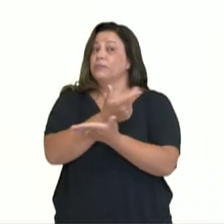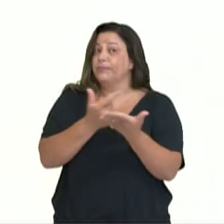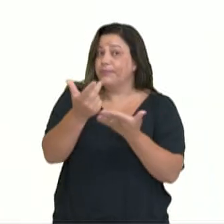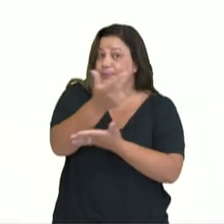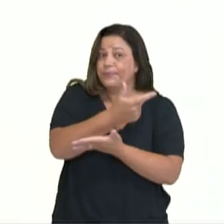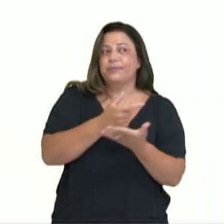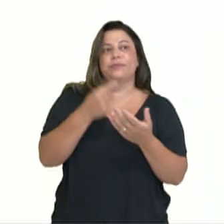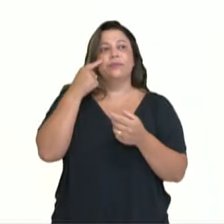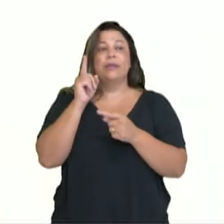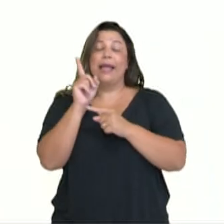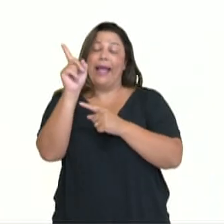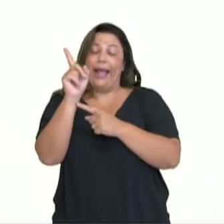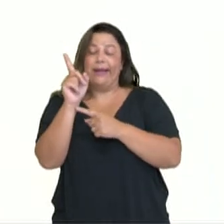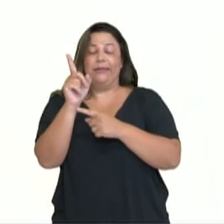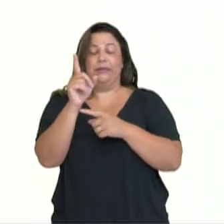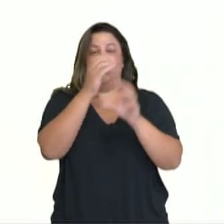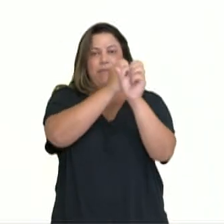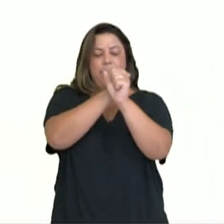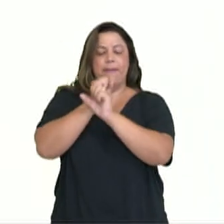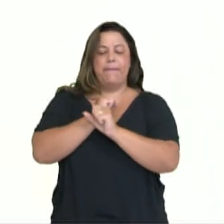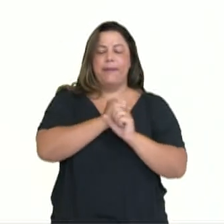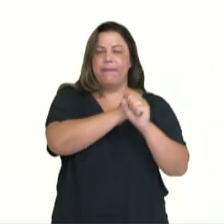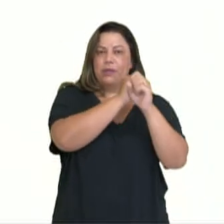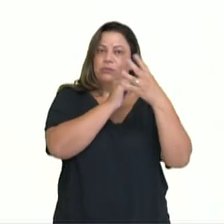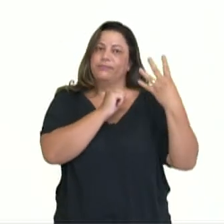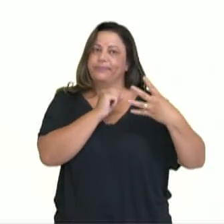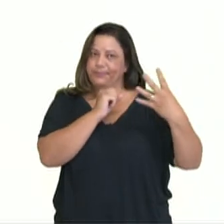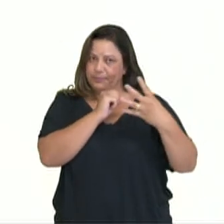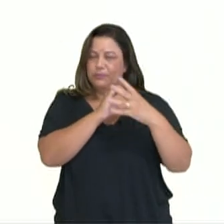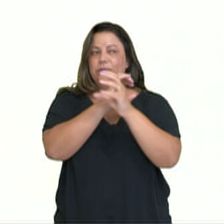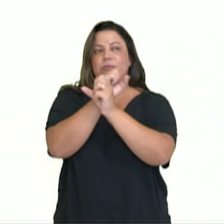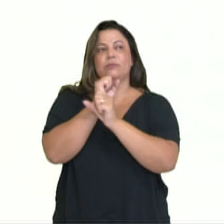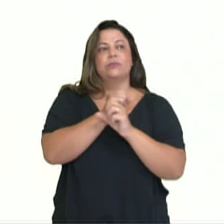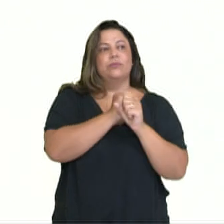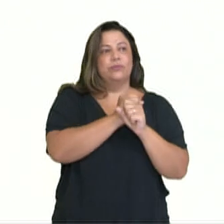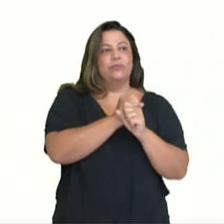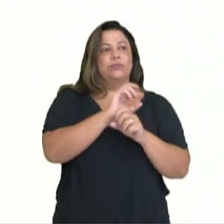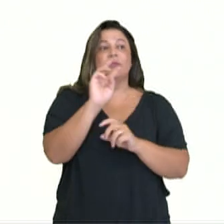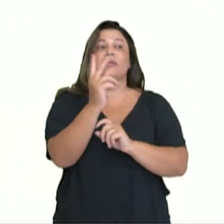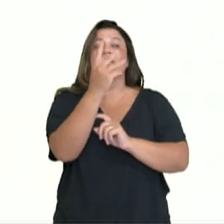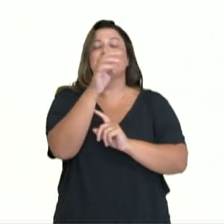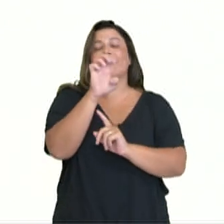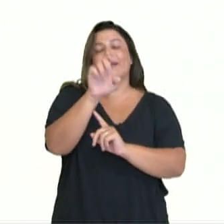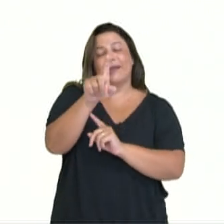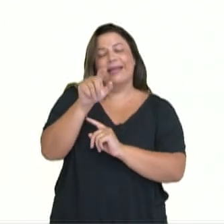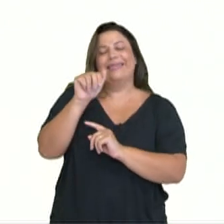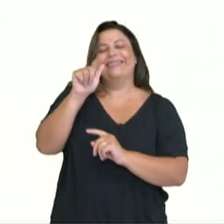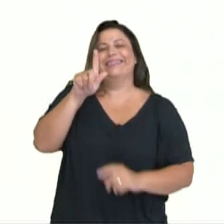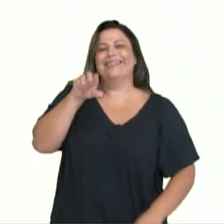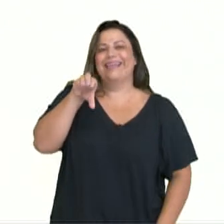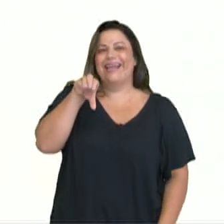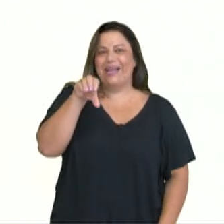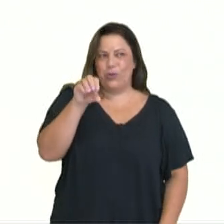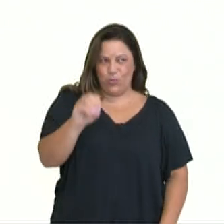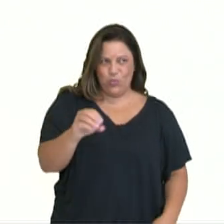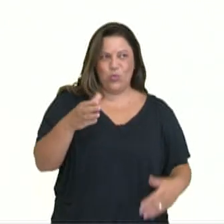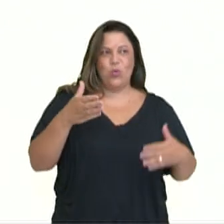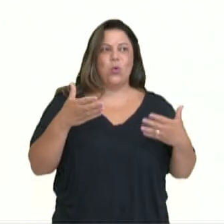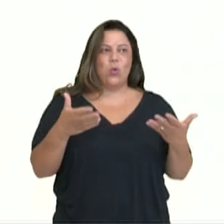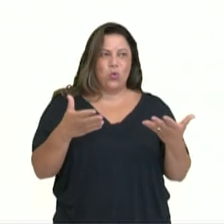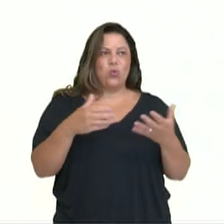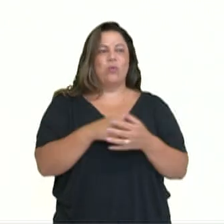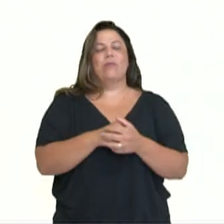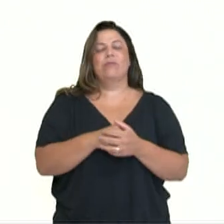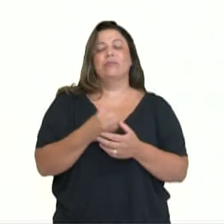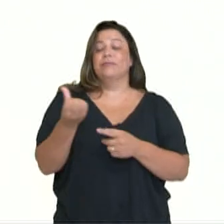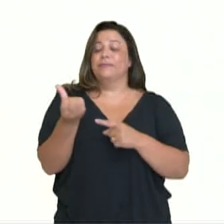4 lados, não tem uma fórmula que abrevie, né, a conta. Se o meu hexágono for regular, ou seja, as medidas dos lados forem iguais, é só